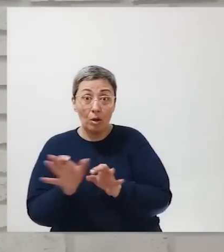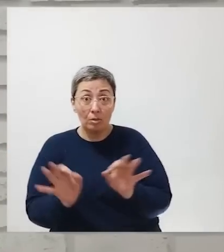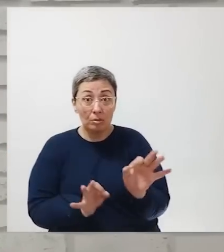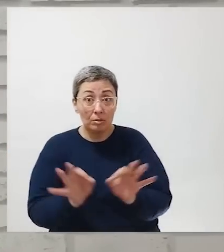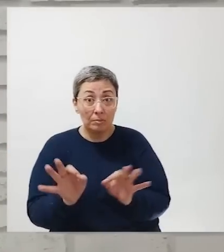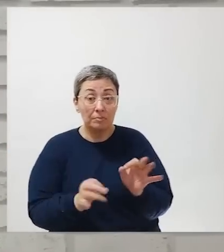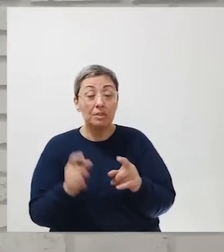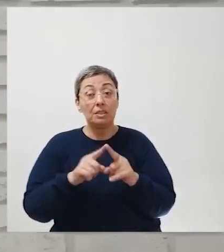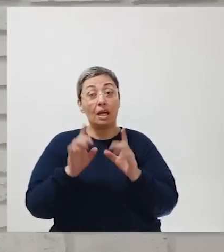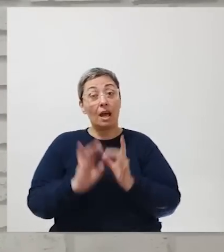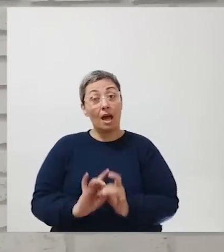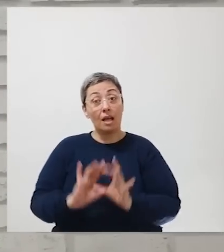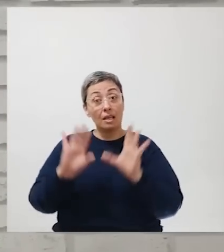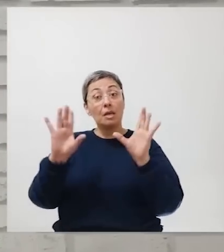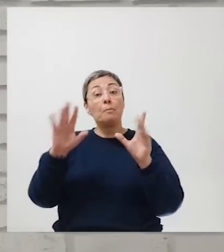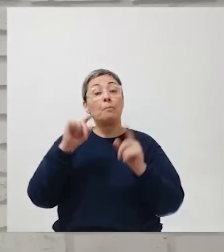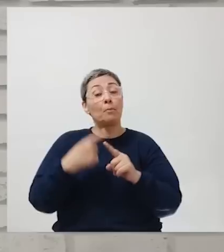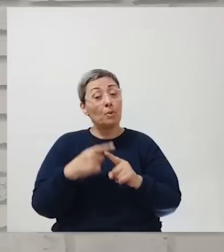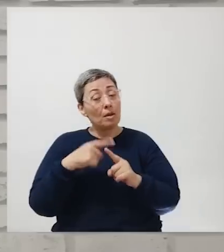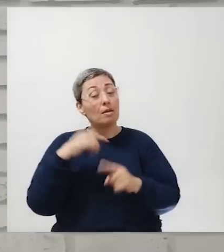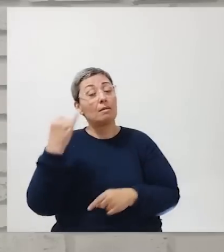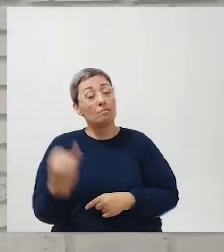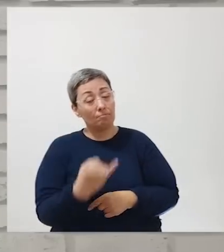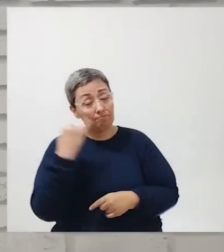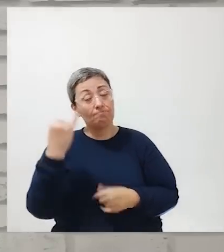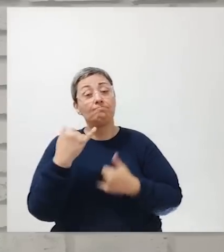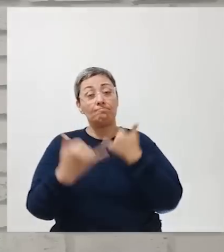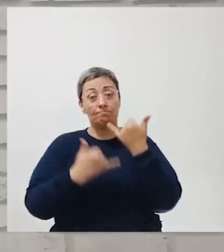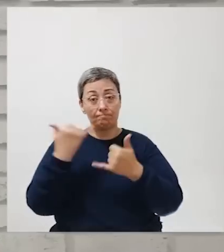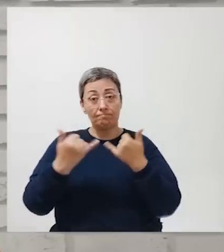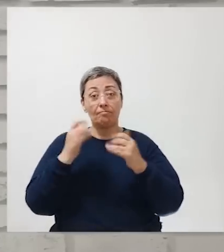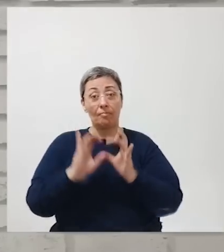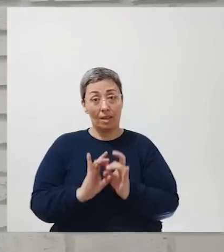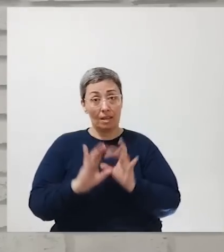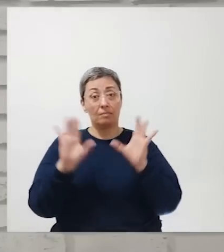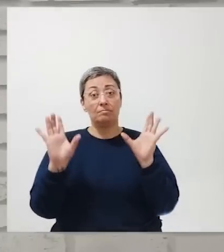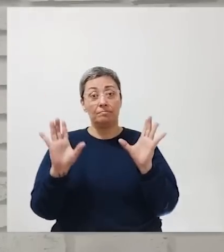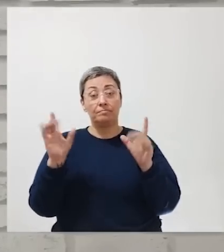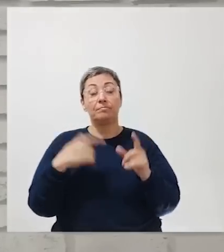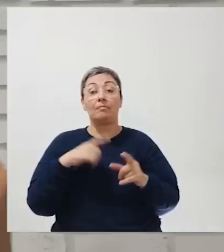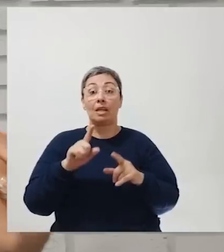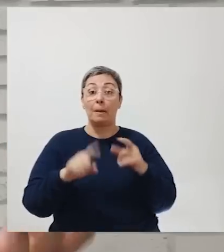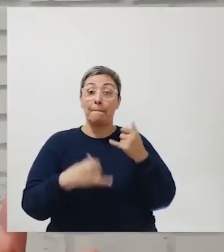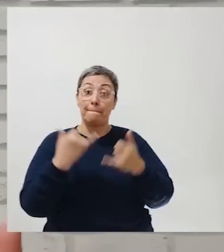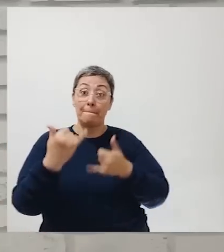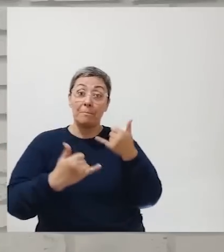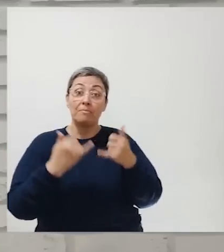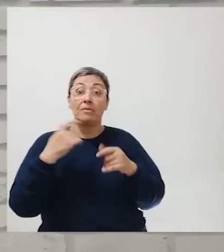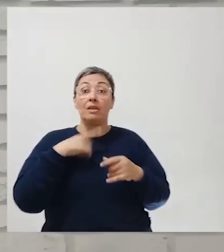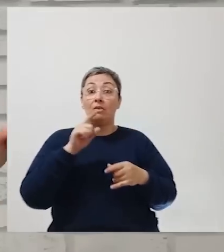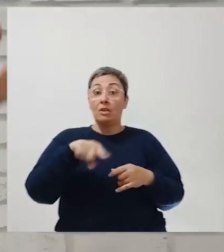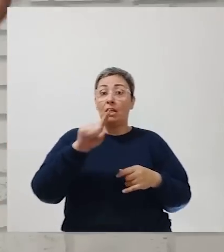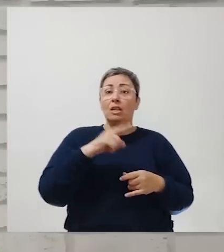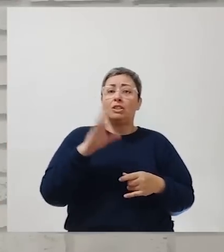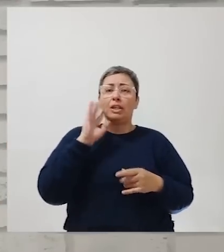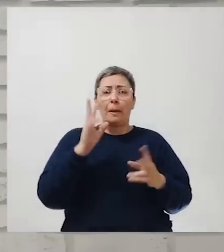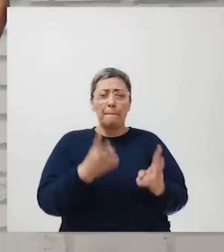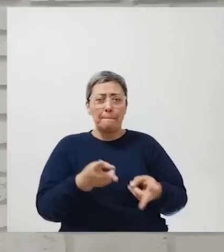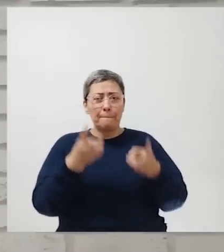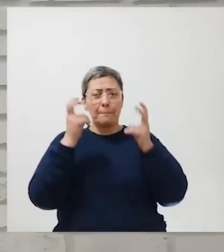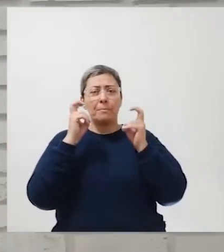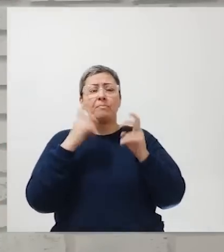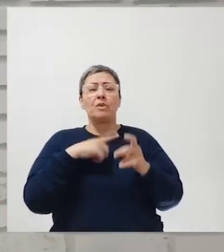a brincadeira livre, porque também é importante as crianças brincarem livremente. As brincadeiras, como vocês já